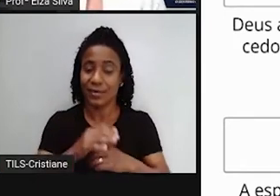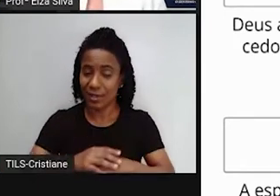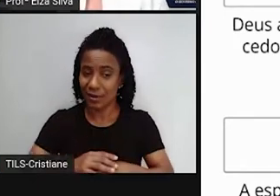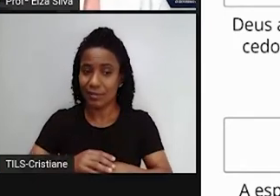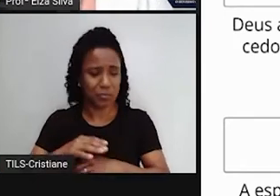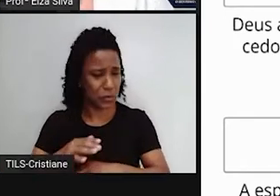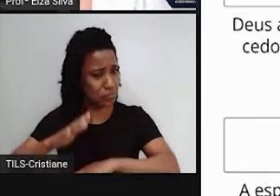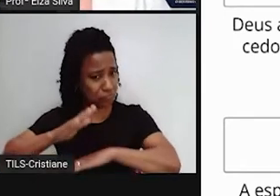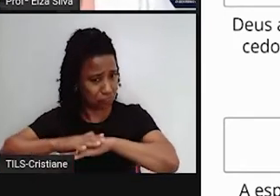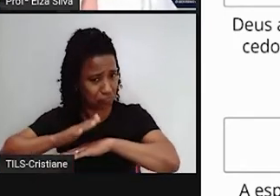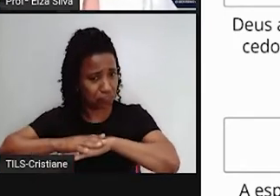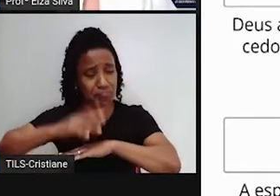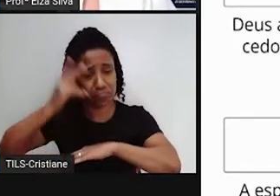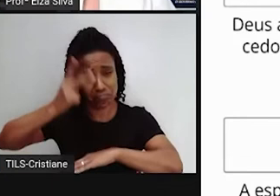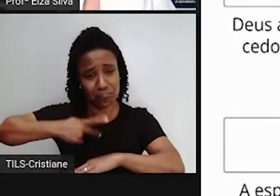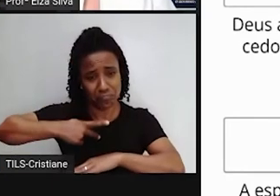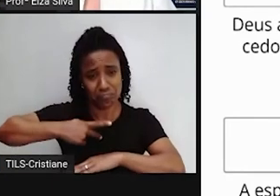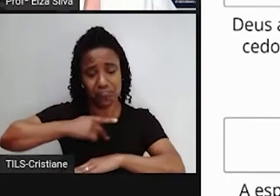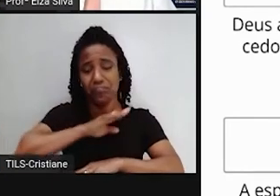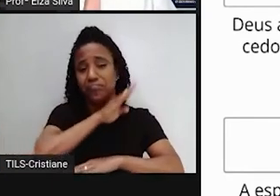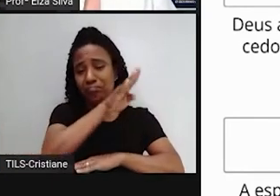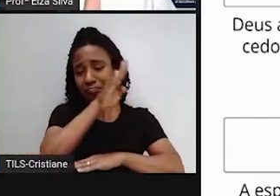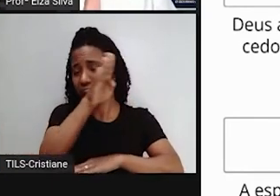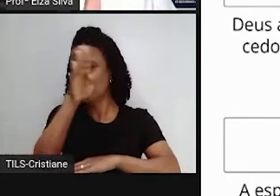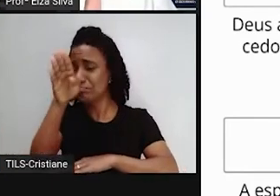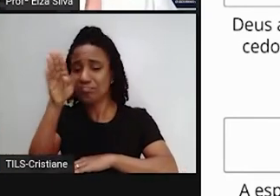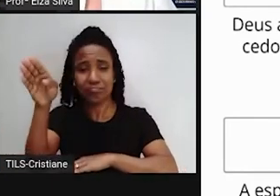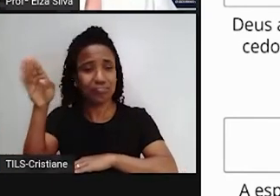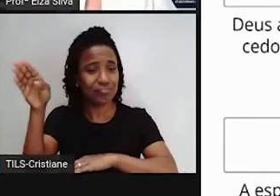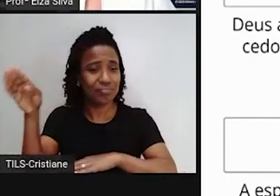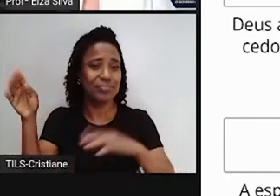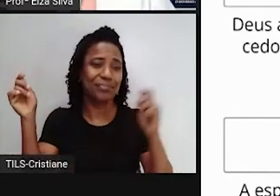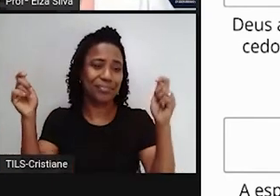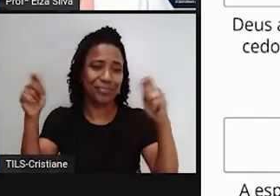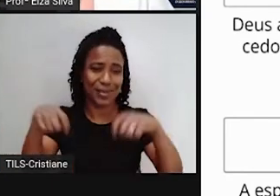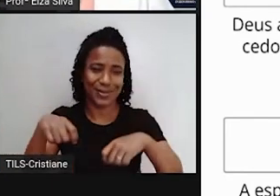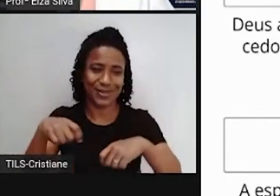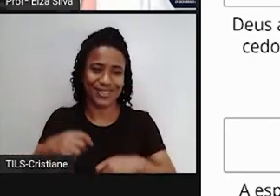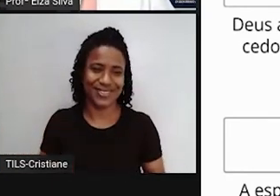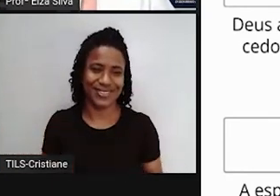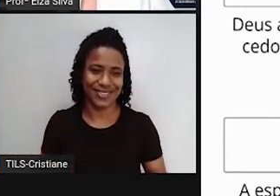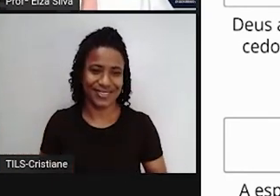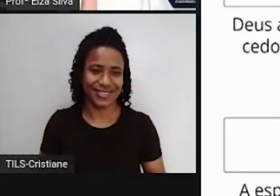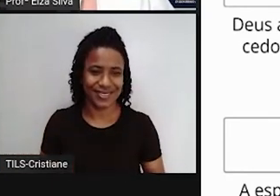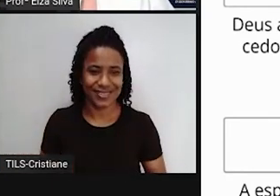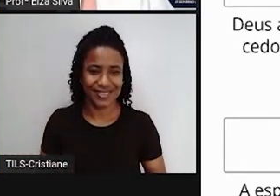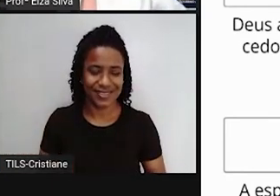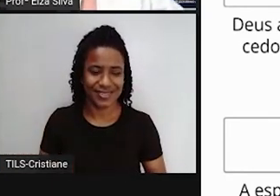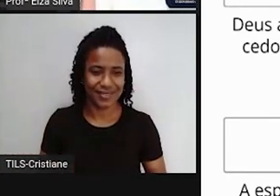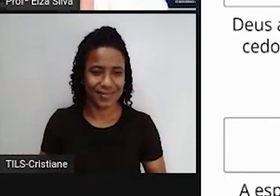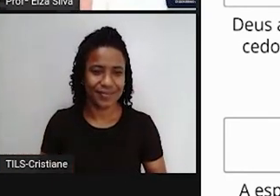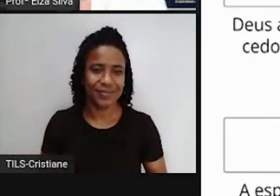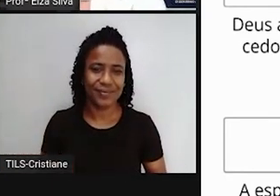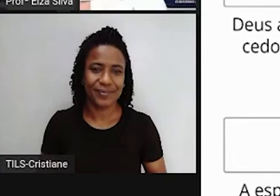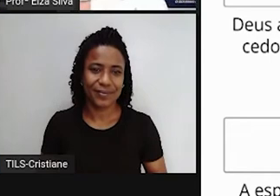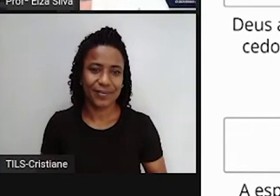tem boca vai a Roma. Vamos colocar aqui. Just a moment, please.